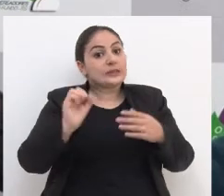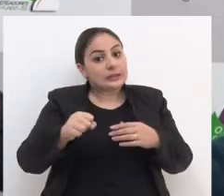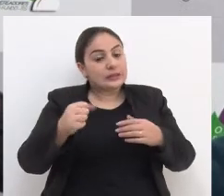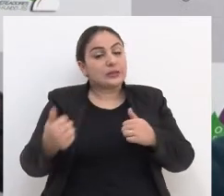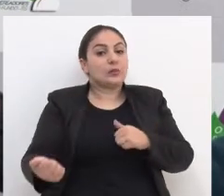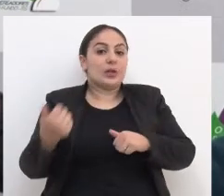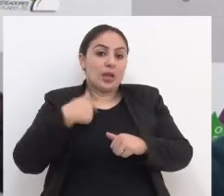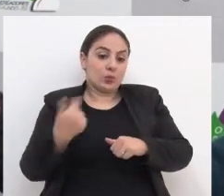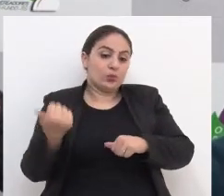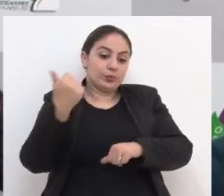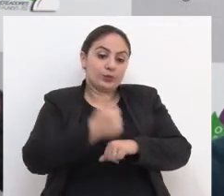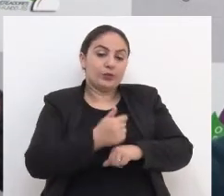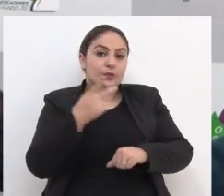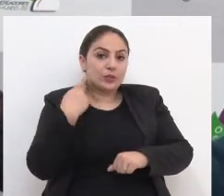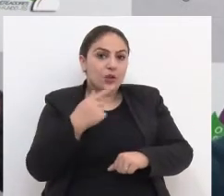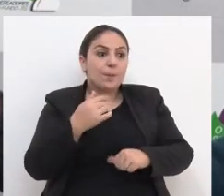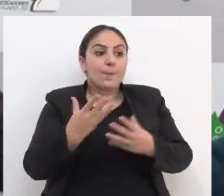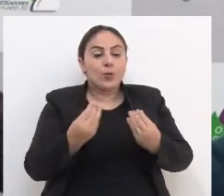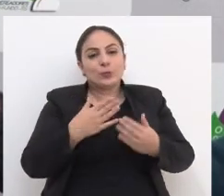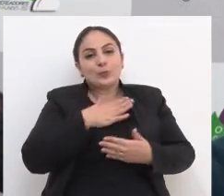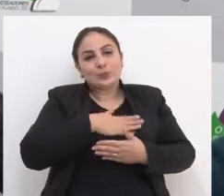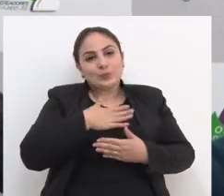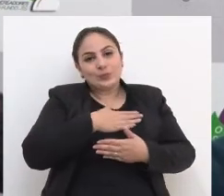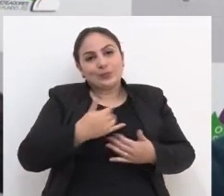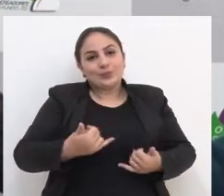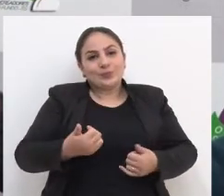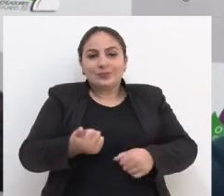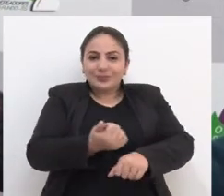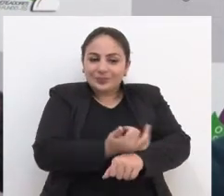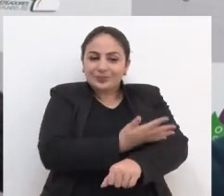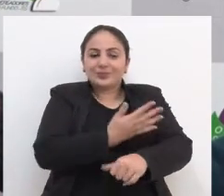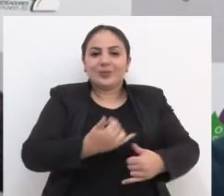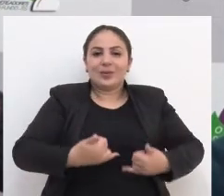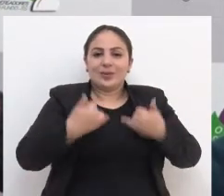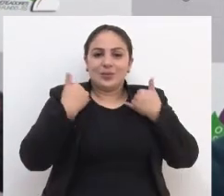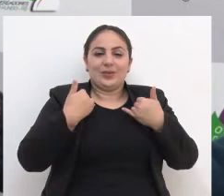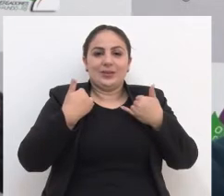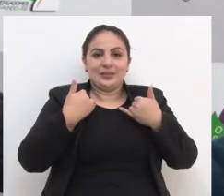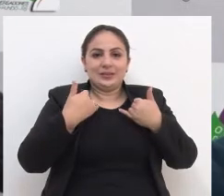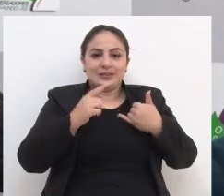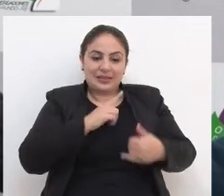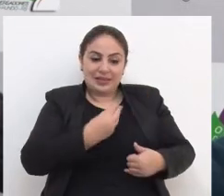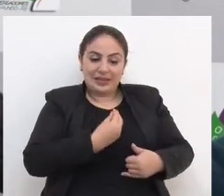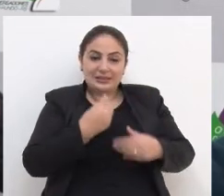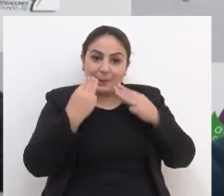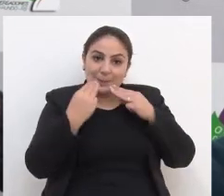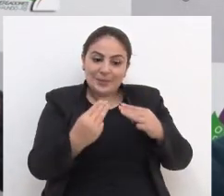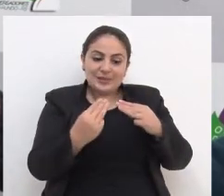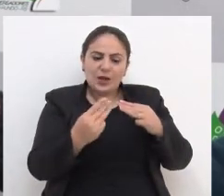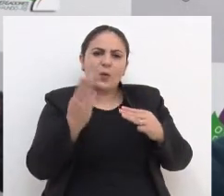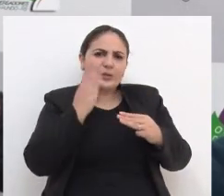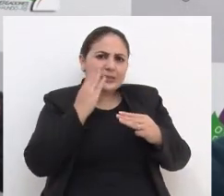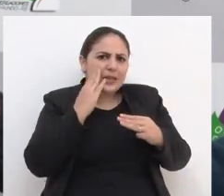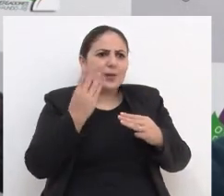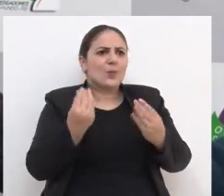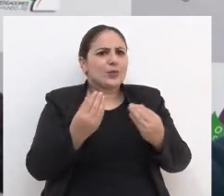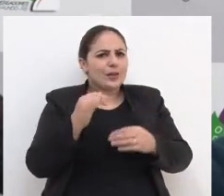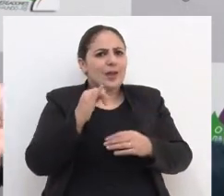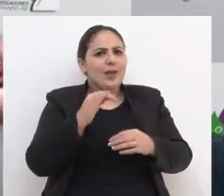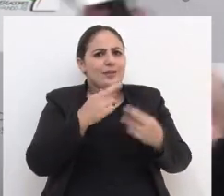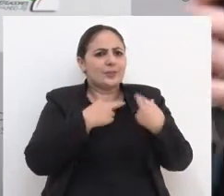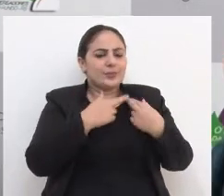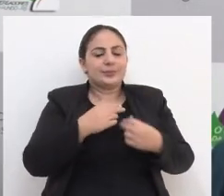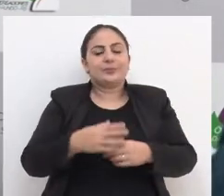como você mesmo disse, a gente com muito orgulho e com muita honra assume essa missão, sabendo que é uma missão de muita